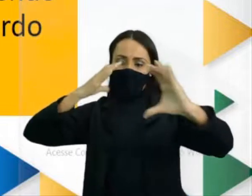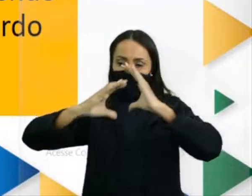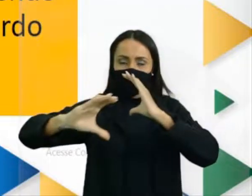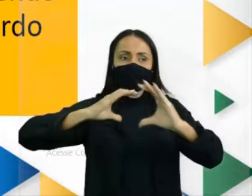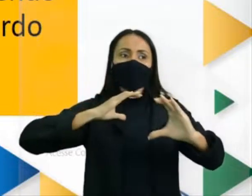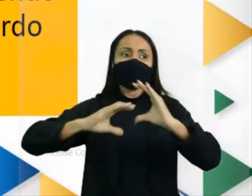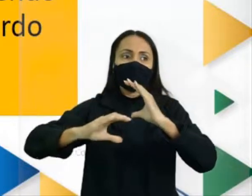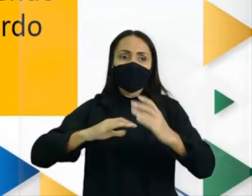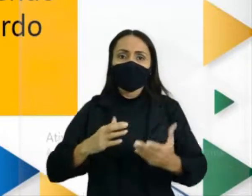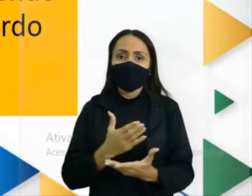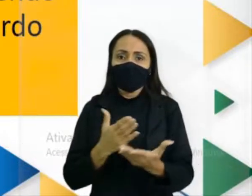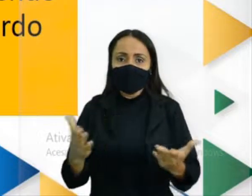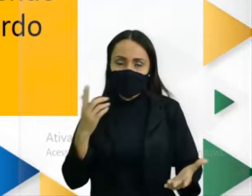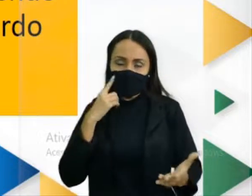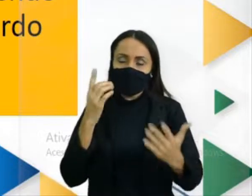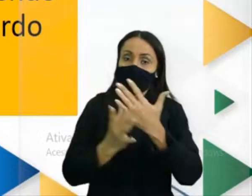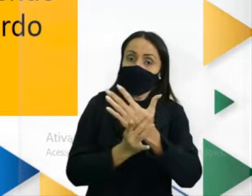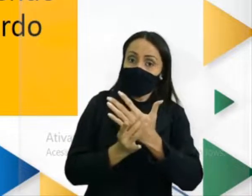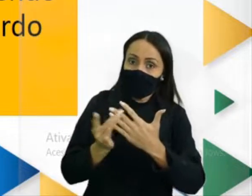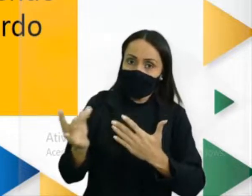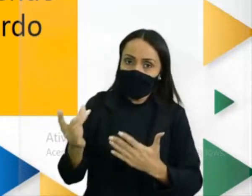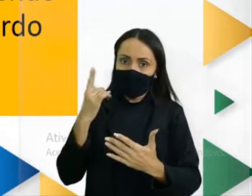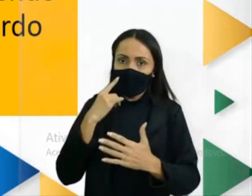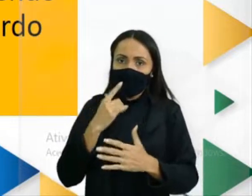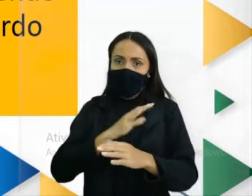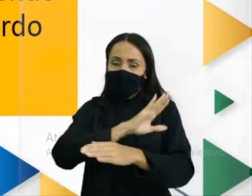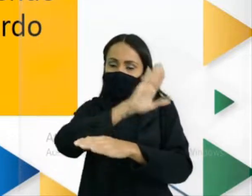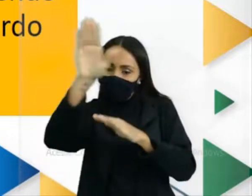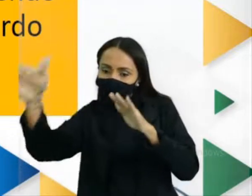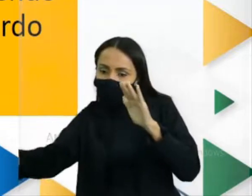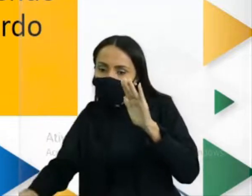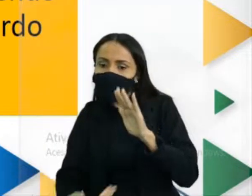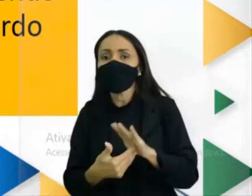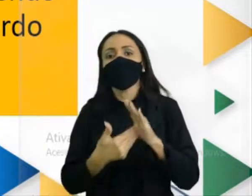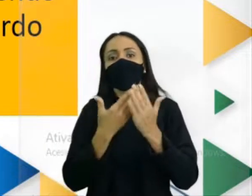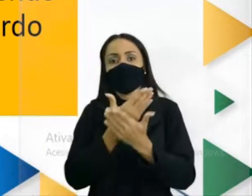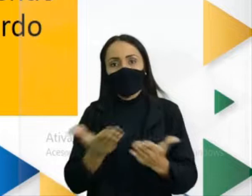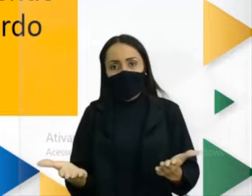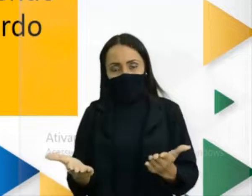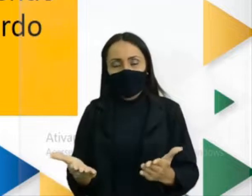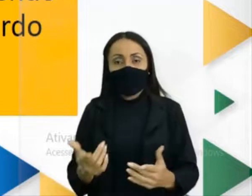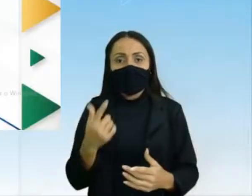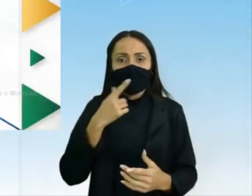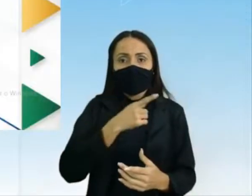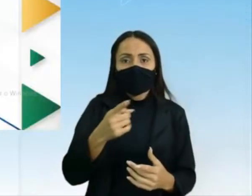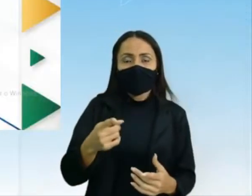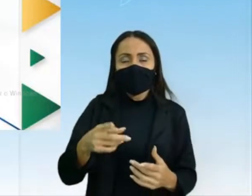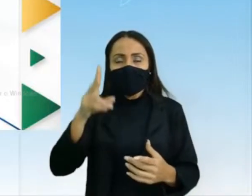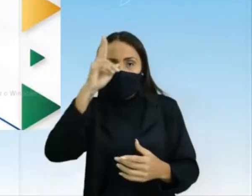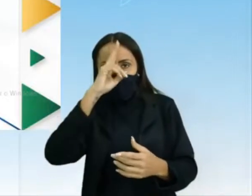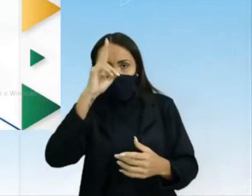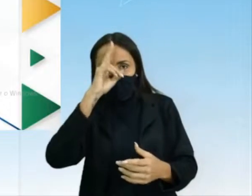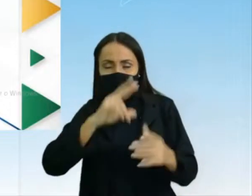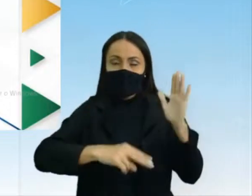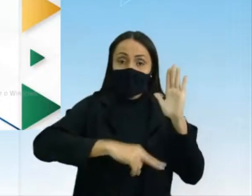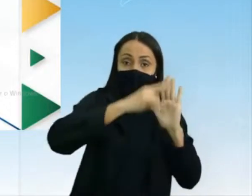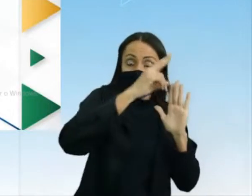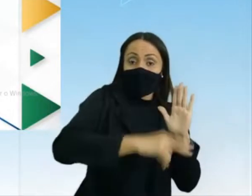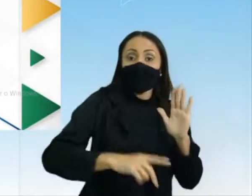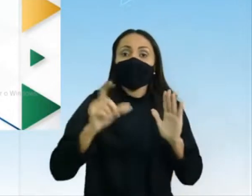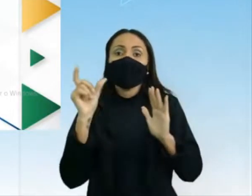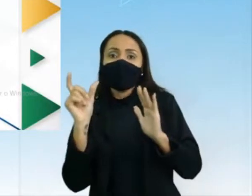Então, recurso semiótico é esse aparato. Então, lembrando, quando você lê uma palavra e ela